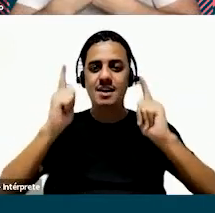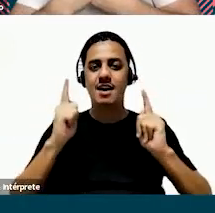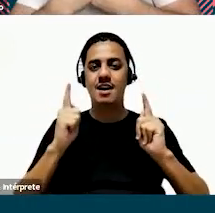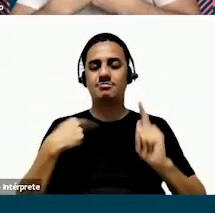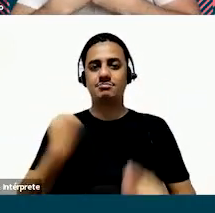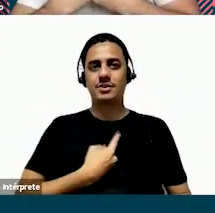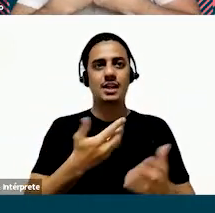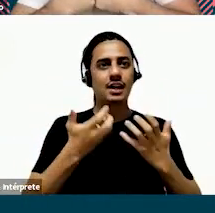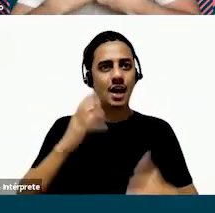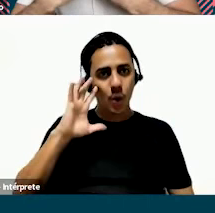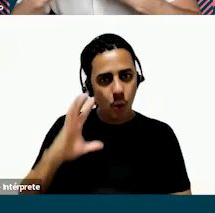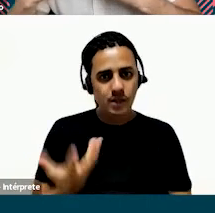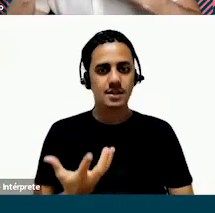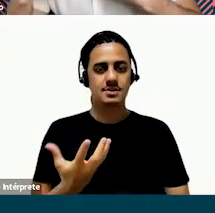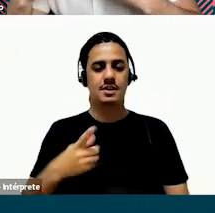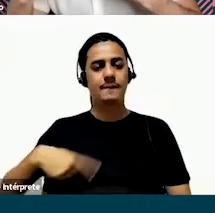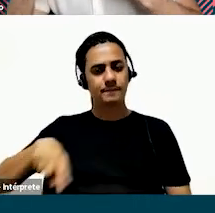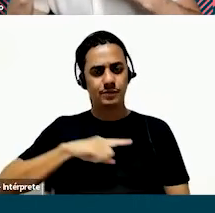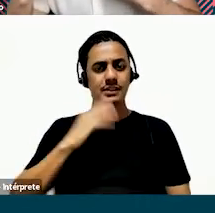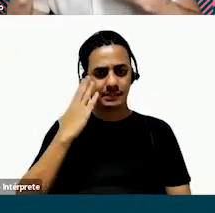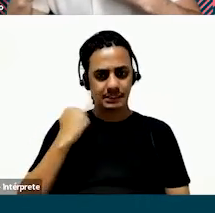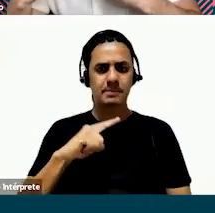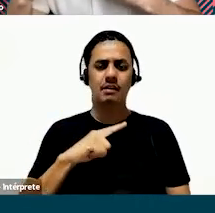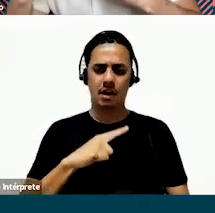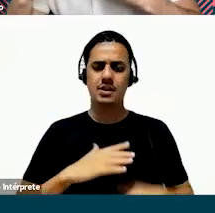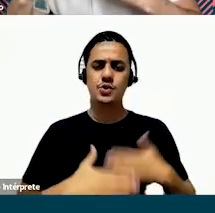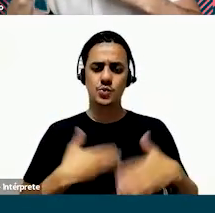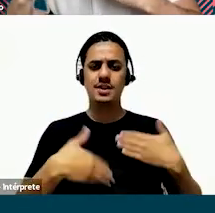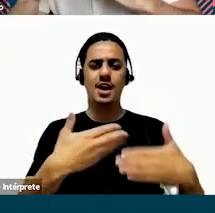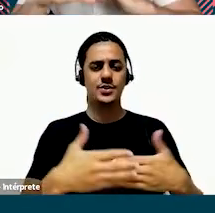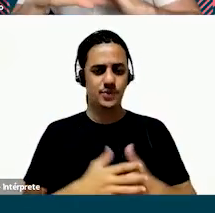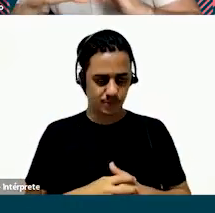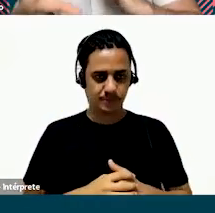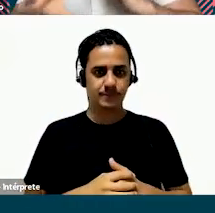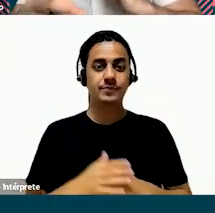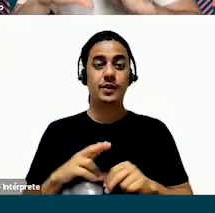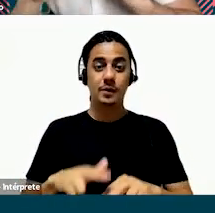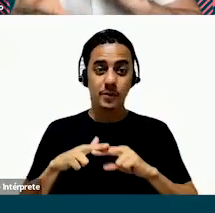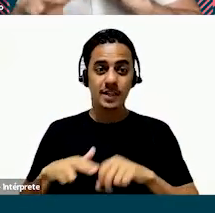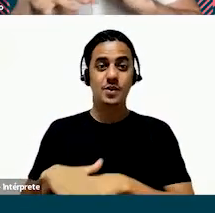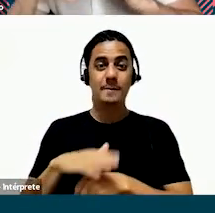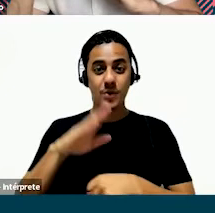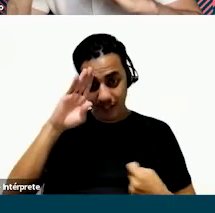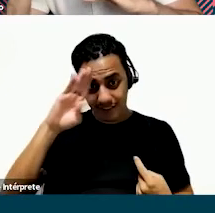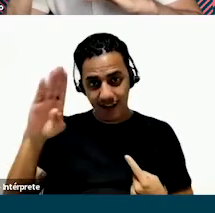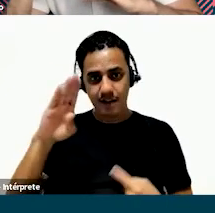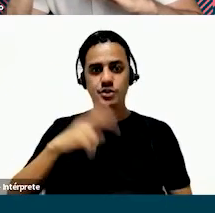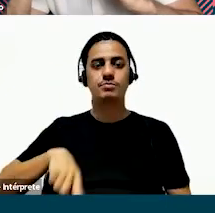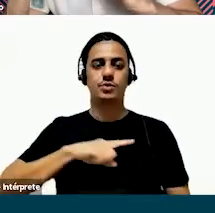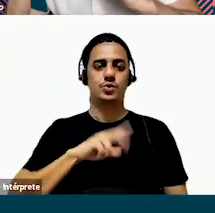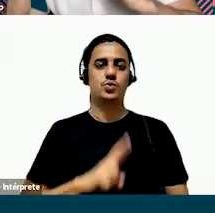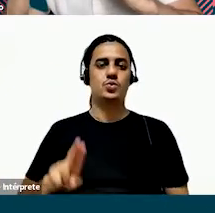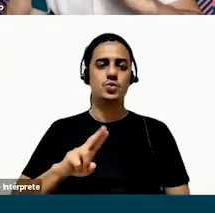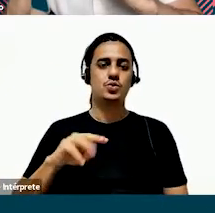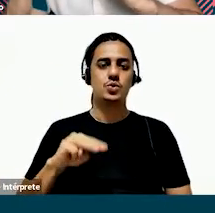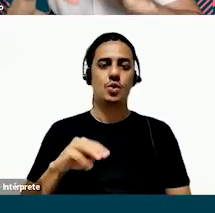muito interesse em fazer acontecer, e a gente sabia que possivelmente ia ter muito sucesso. E aí, para ajudar nessa conversa, nessa priorização,